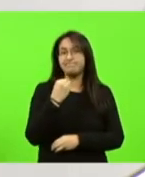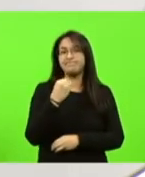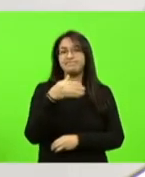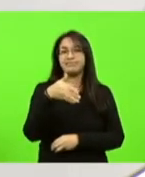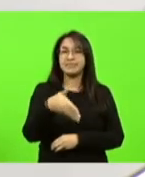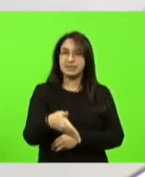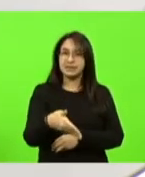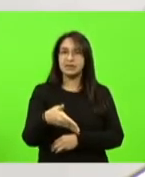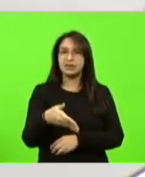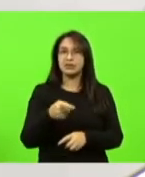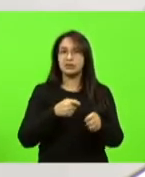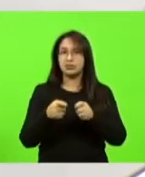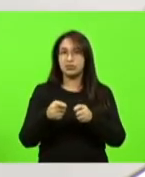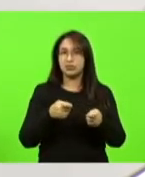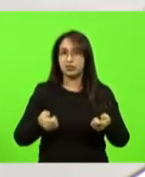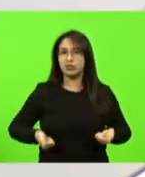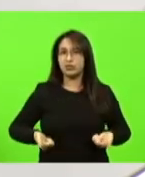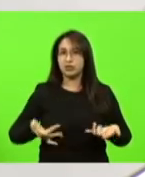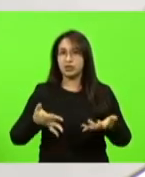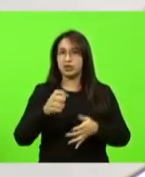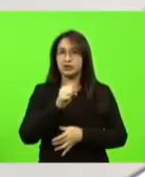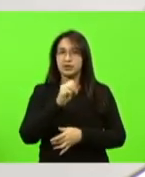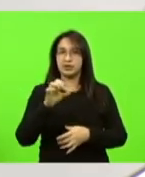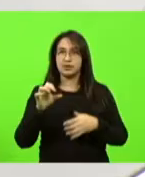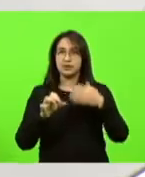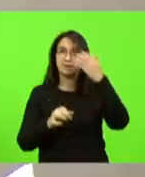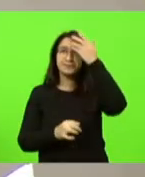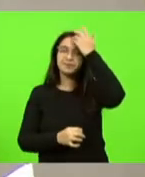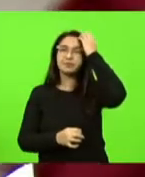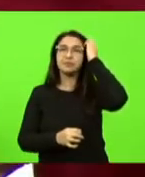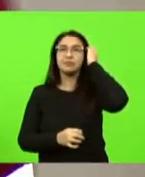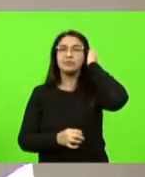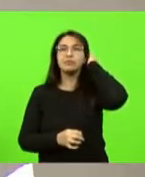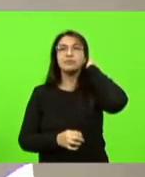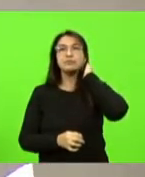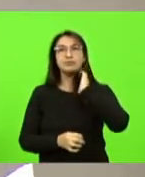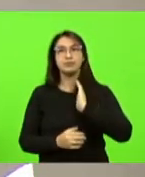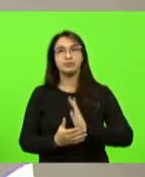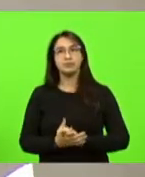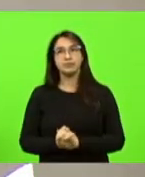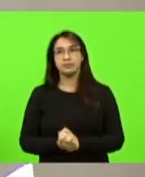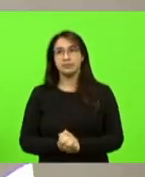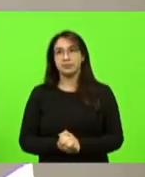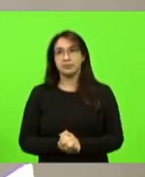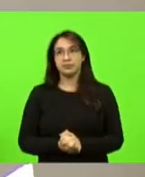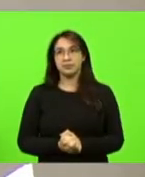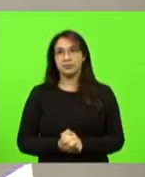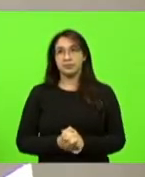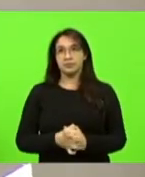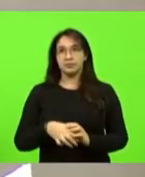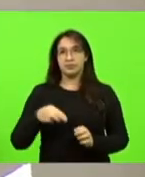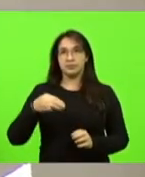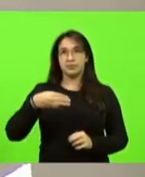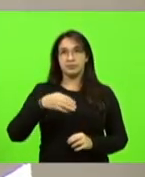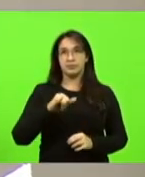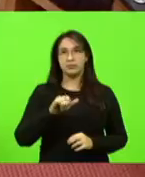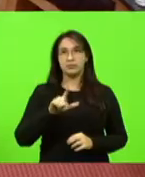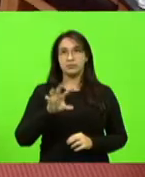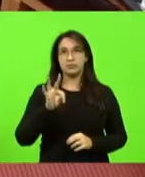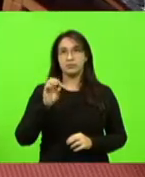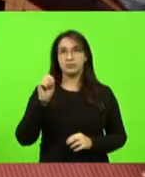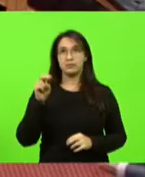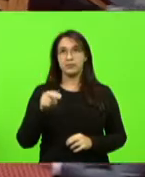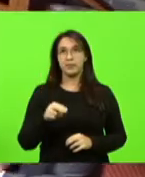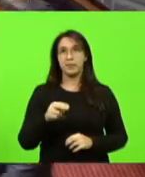catarinense. Muito obrigado, presidente. Para discutir a matéria, com a palavra o deputado Milton Obos. Senhor presidente. Na